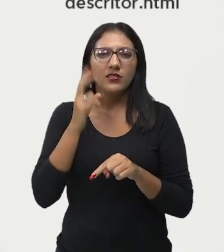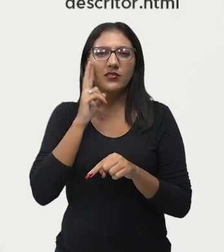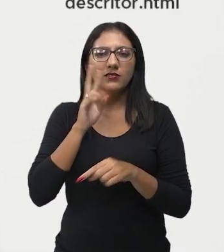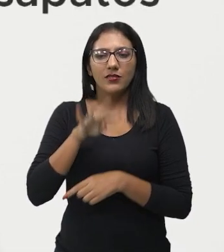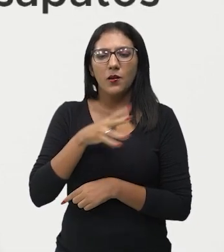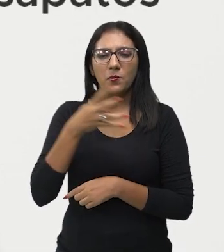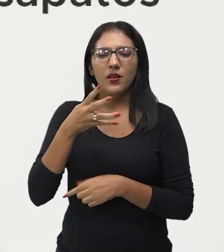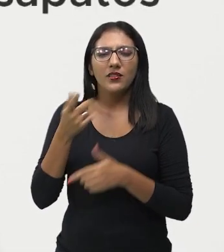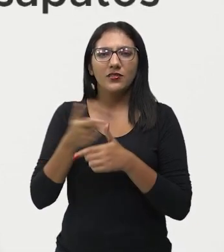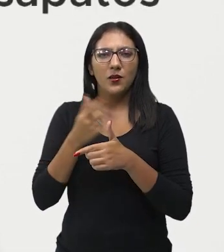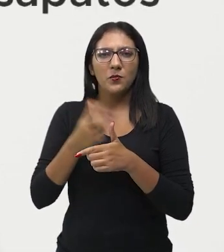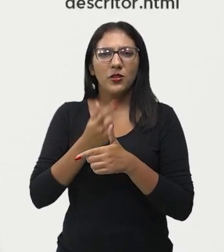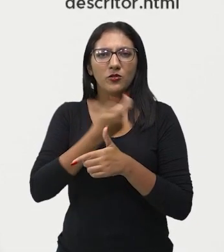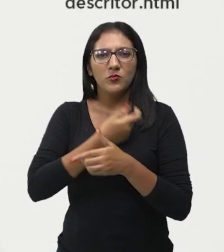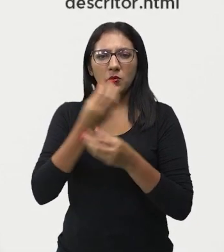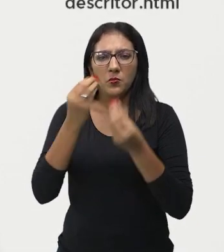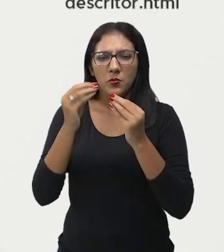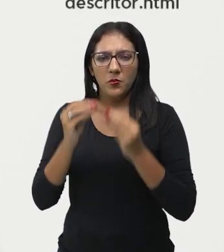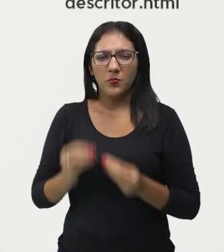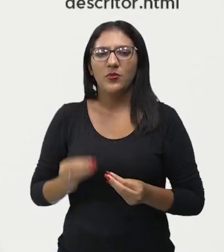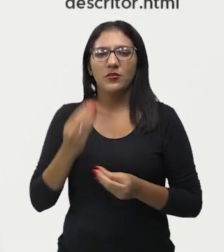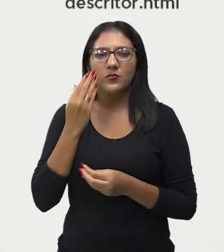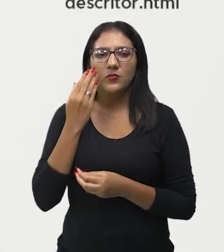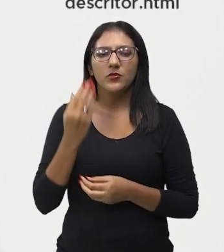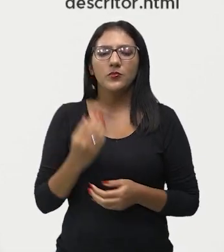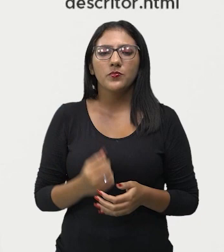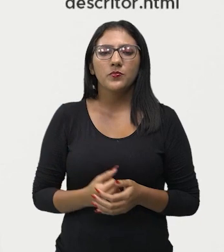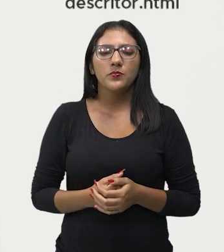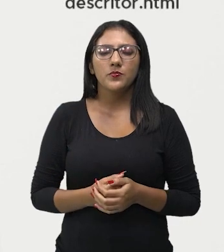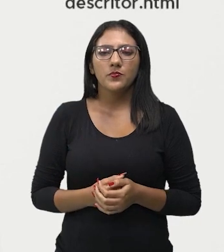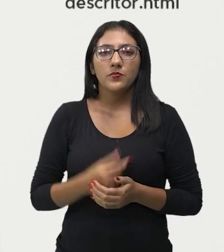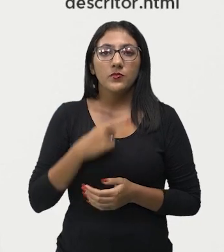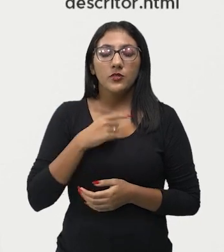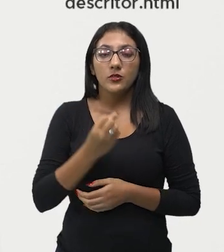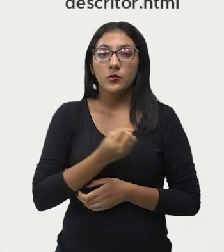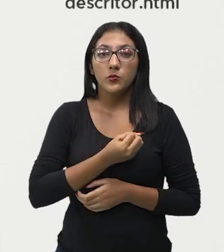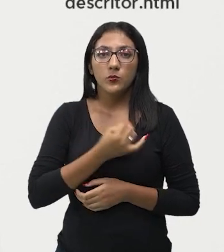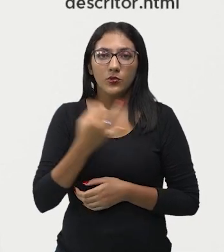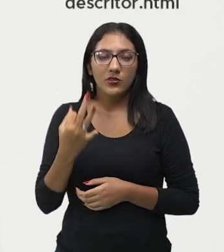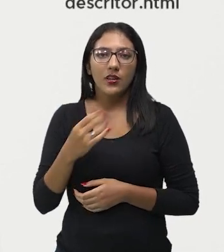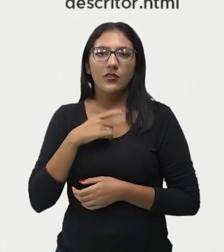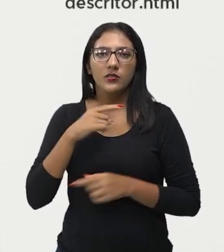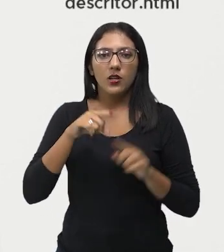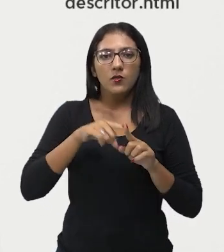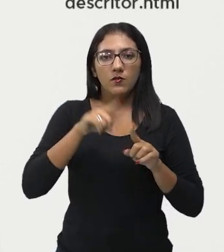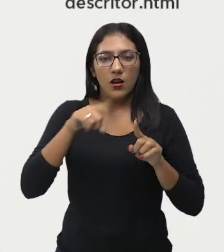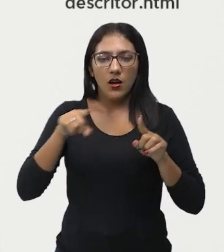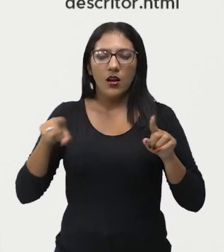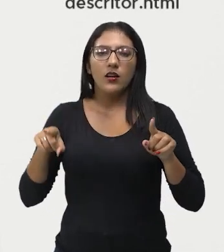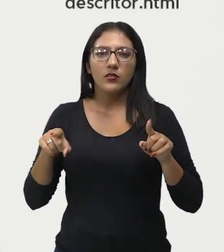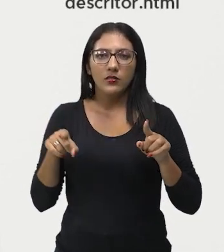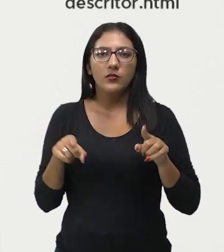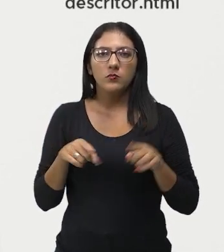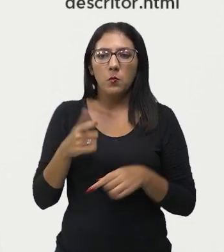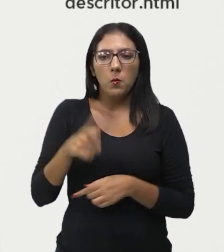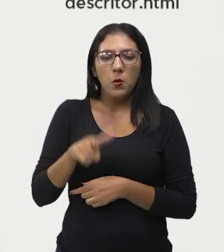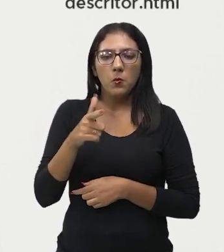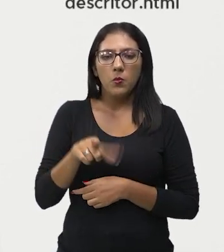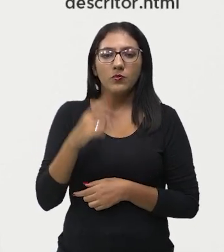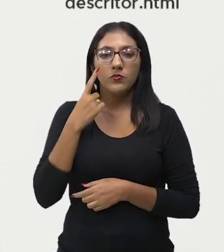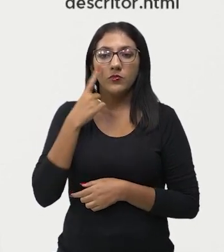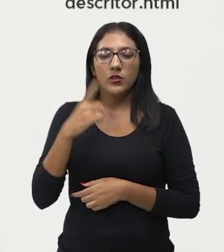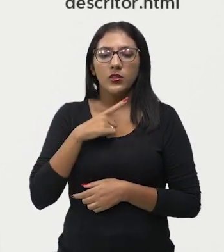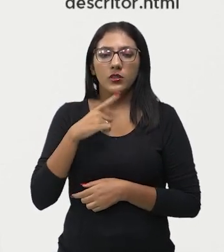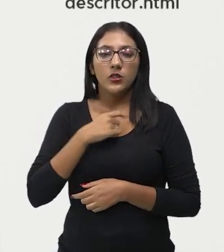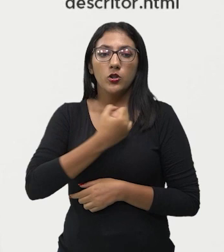Juliana, olha aqui a tabela da Juliana. Frequência absoluta é o número de vezes em que cada variável é citada. No nosso caso, ó, a variável